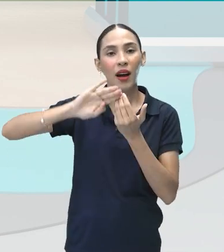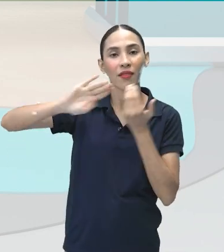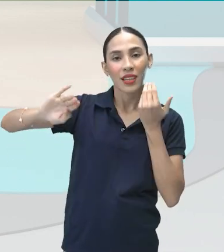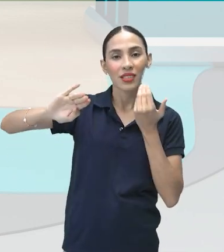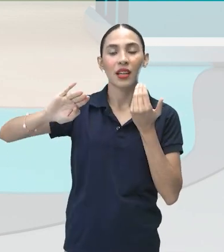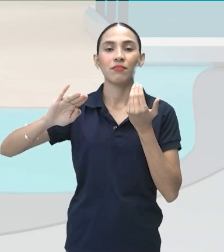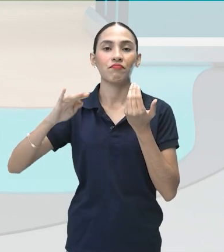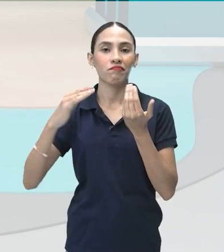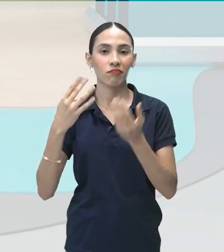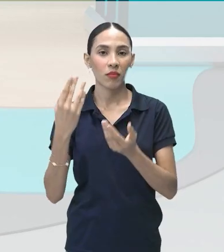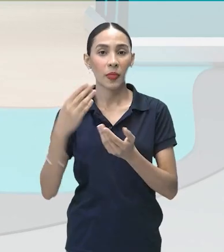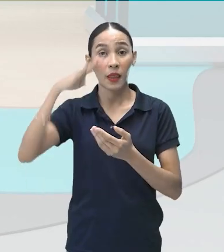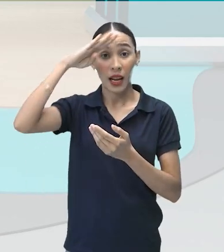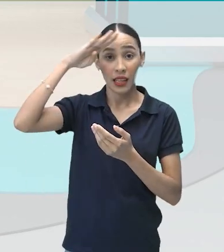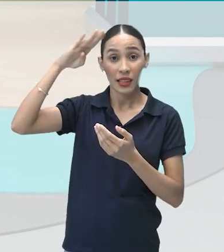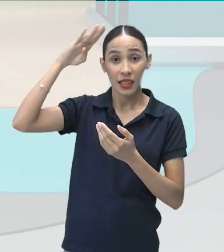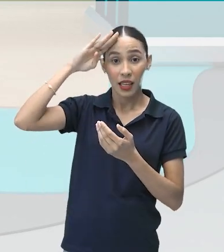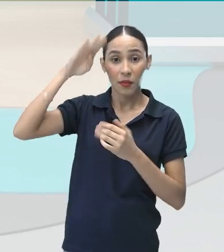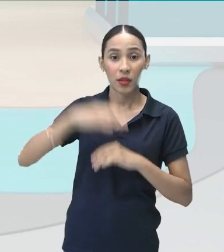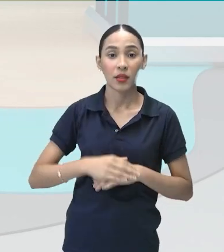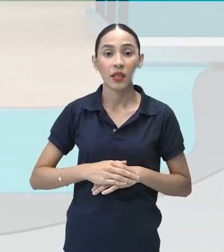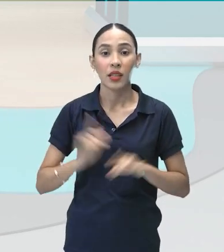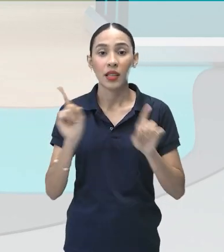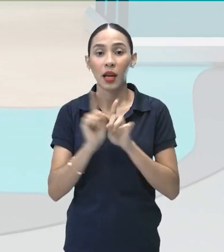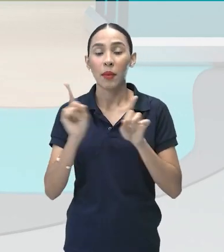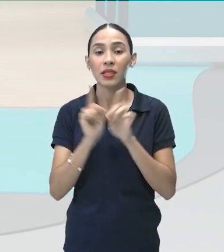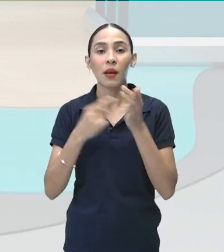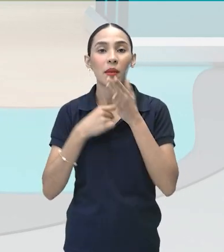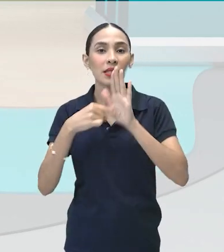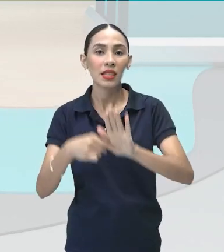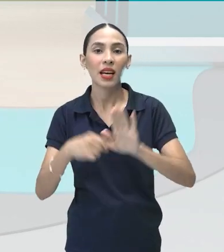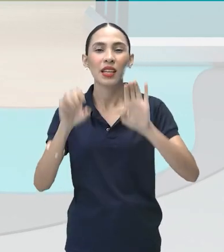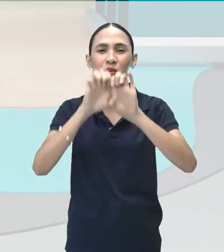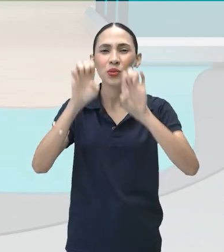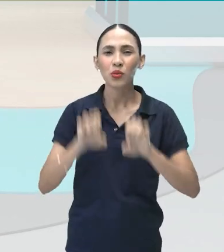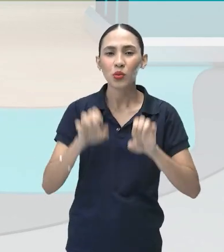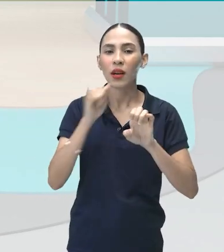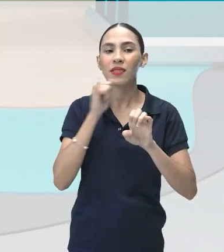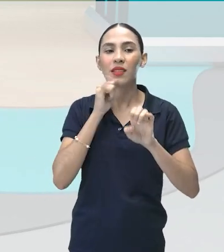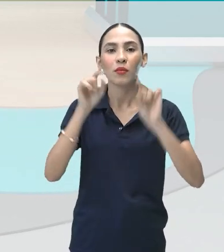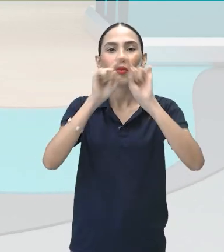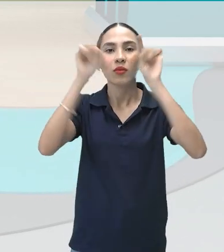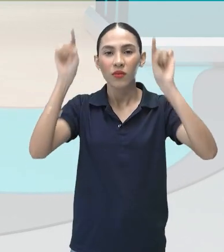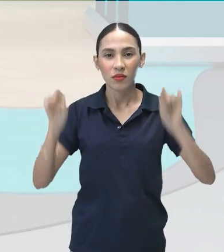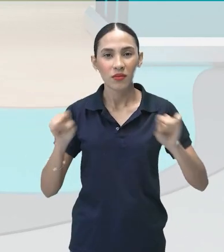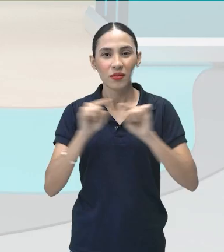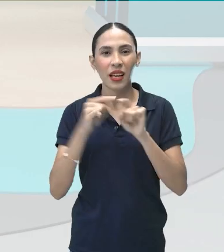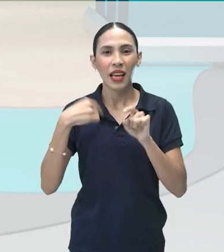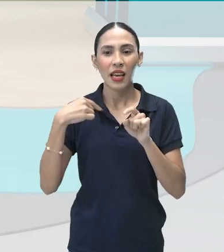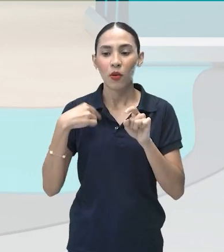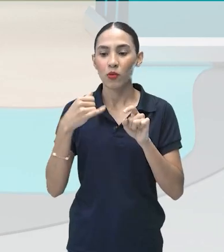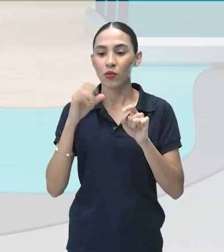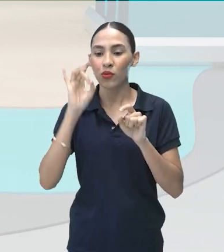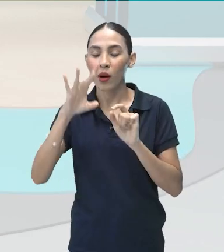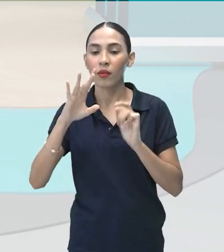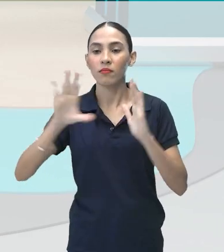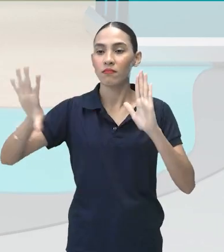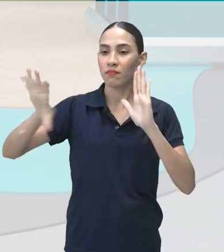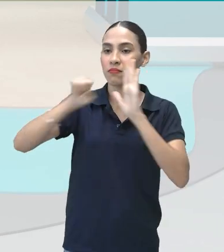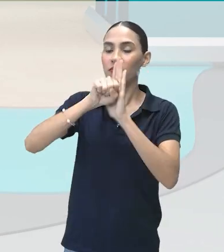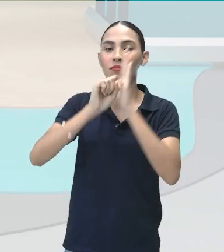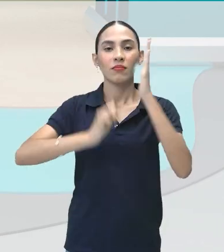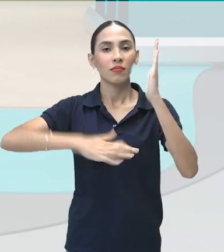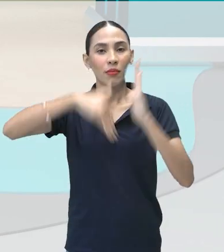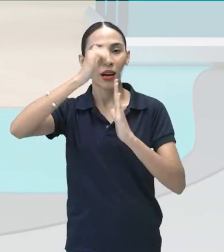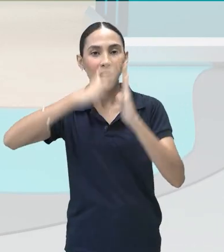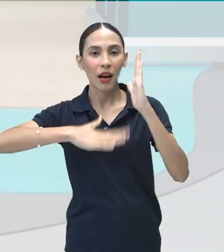a questão do academicismo, de colocar as formas como um autorretrato, como se eu estivesse reproduzindo